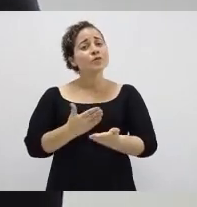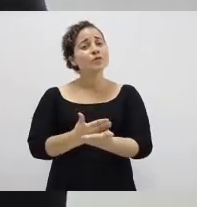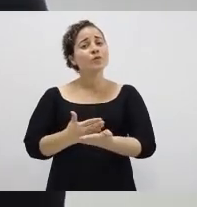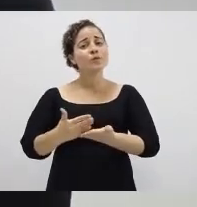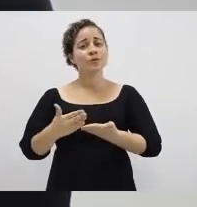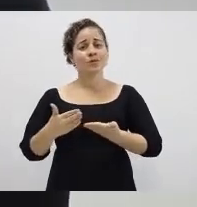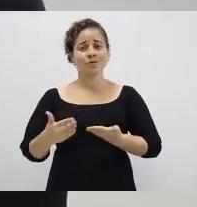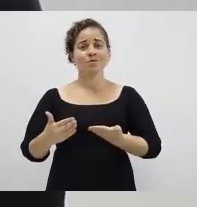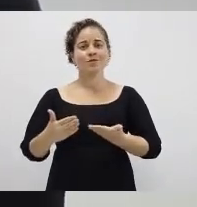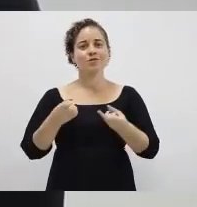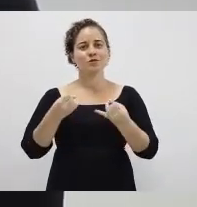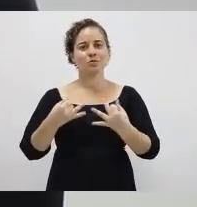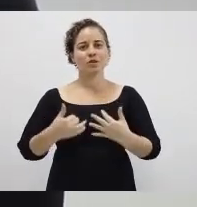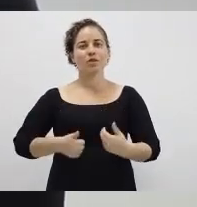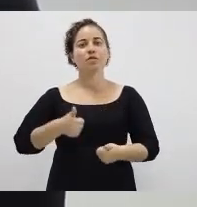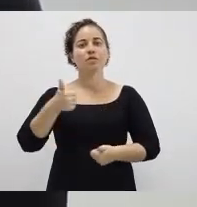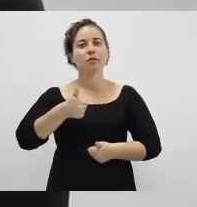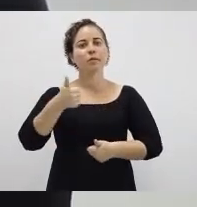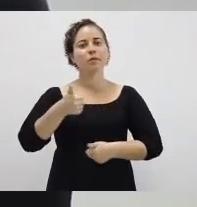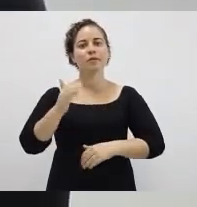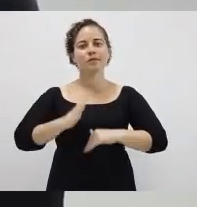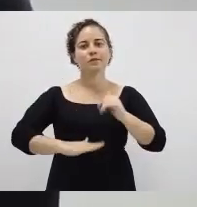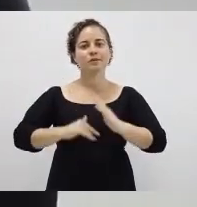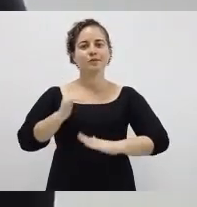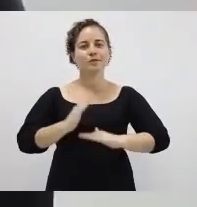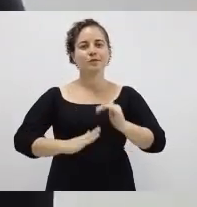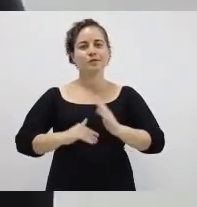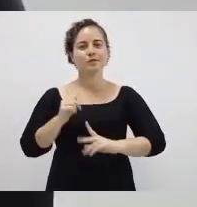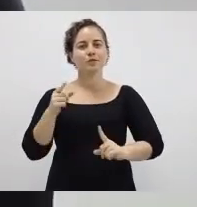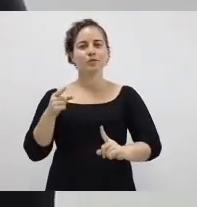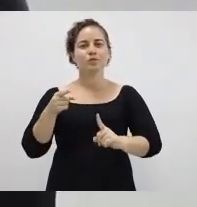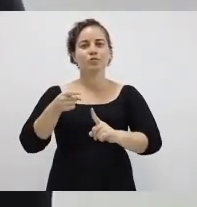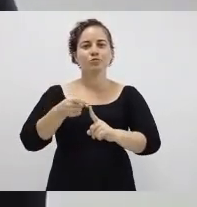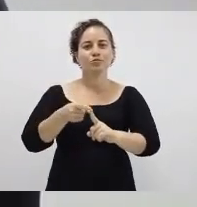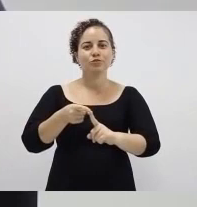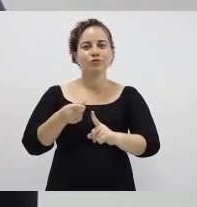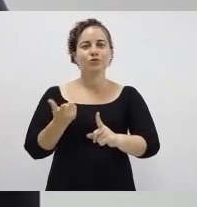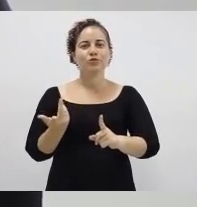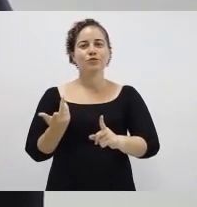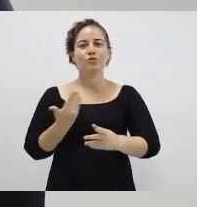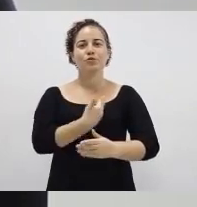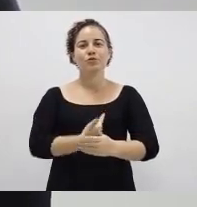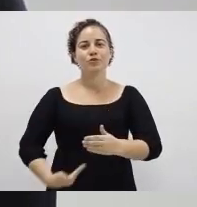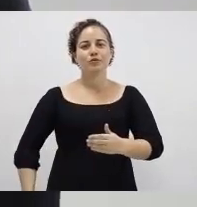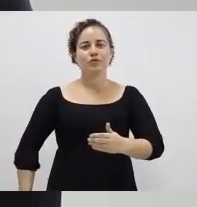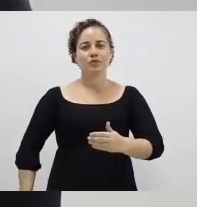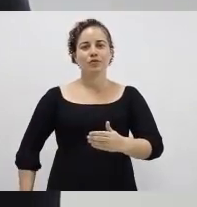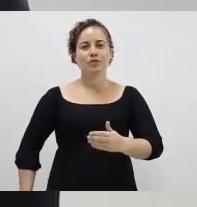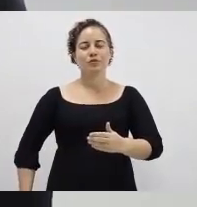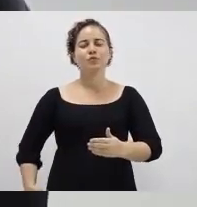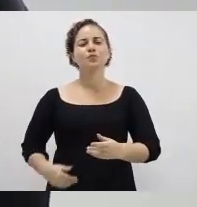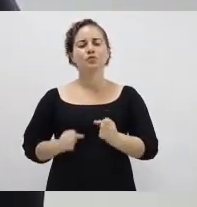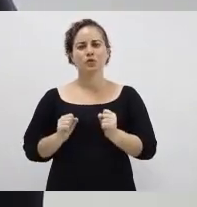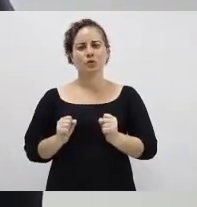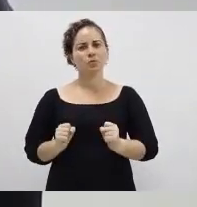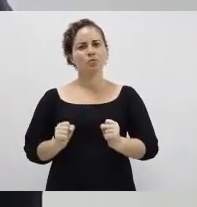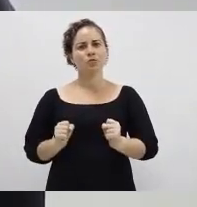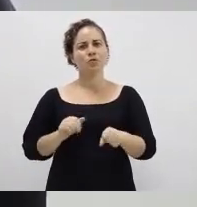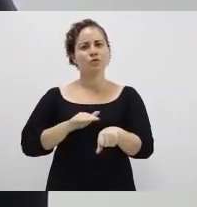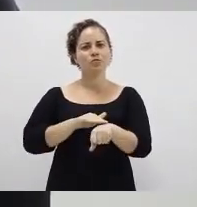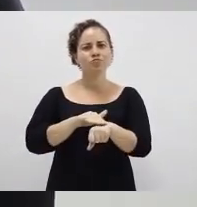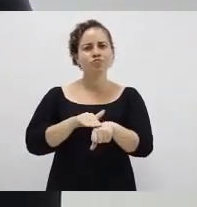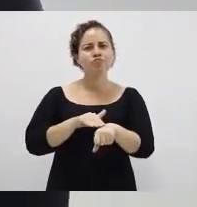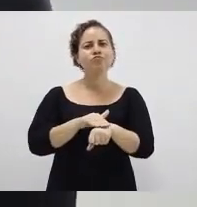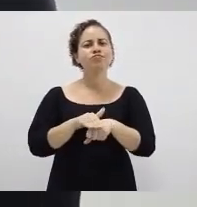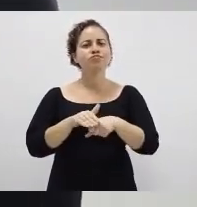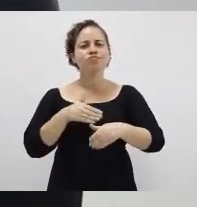do governo já na primeira competência. A função desse encontro de hoje é que a gente possa comentar com